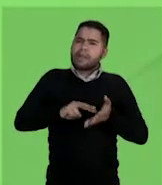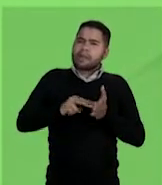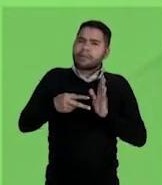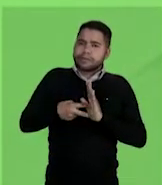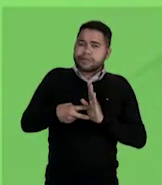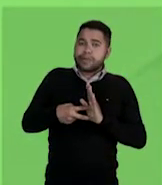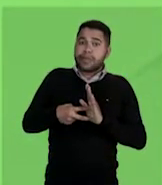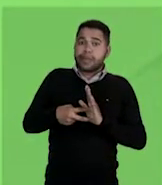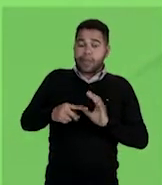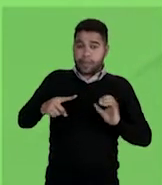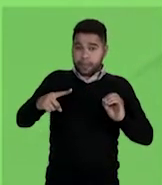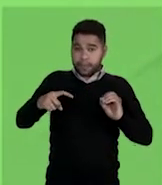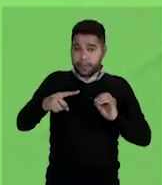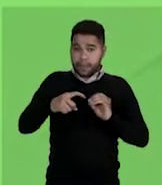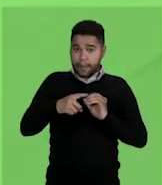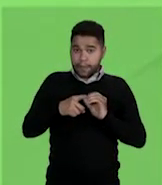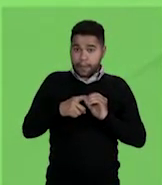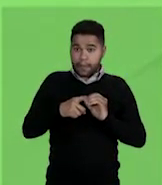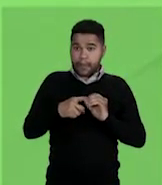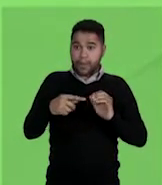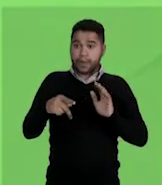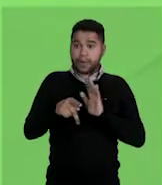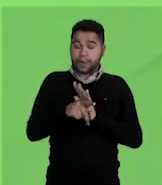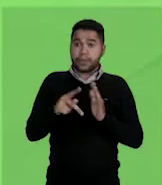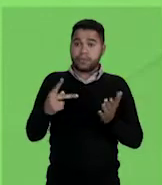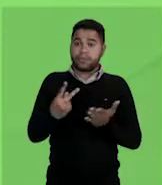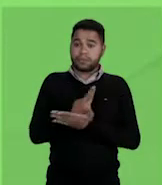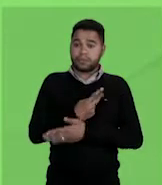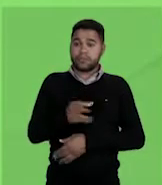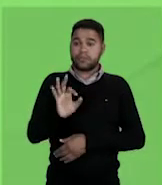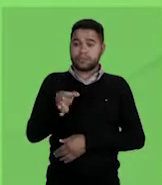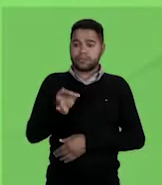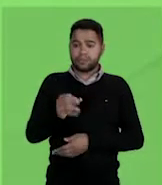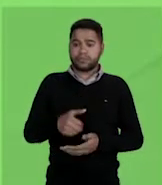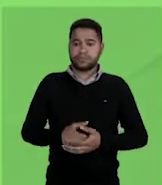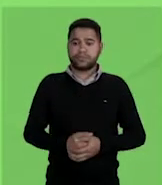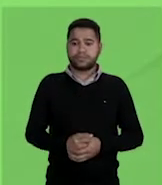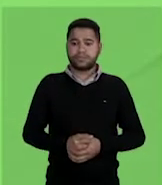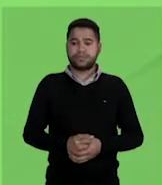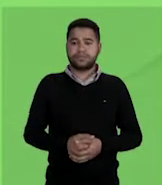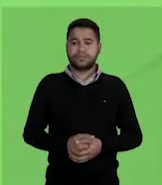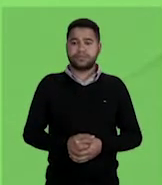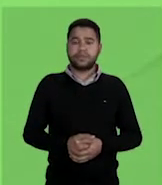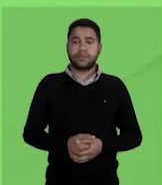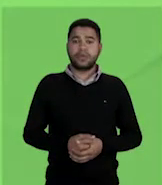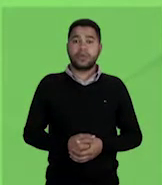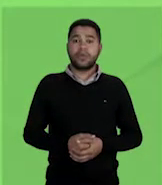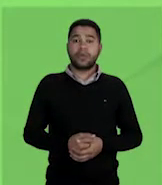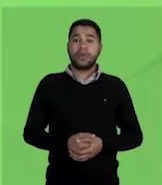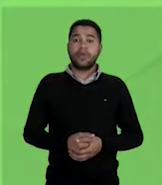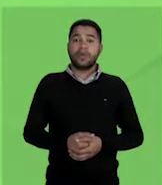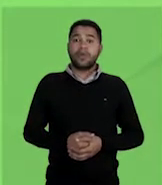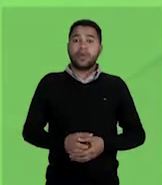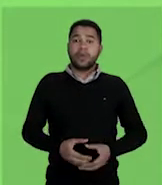que a fecundação ocorre nas tubas uterinas? Isso mesmo. E o útero?